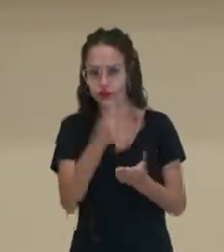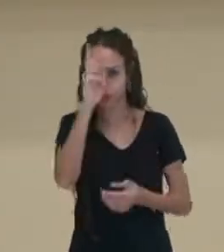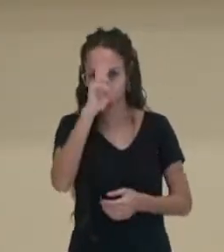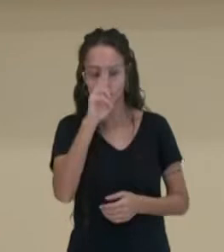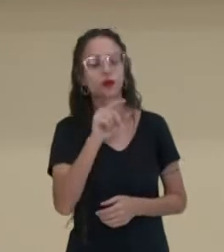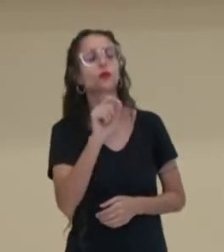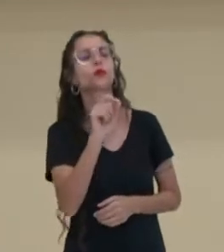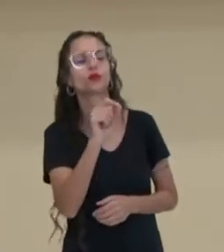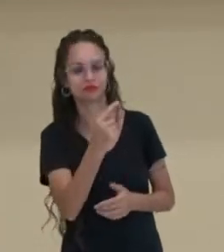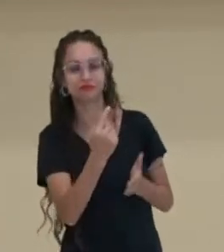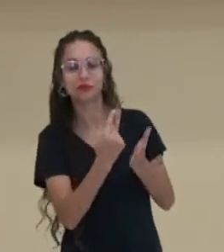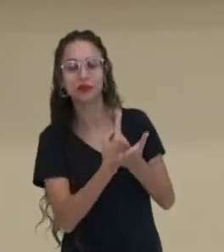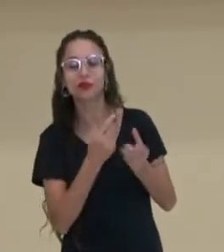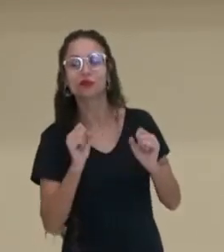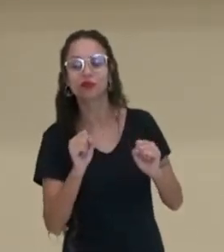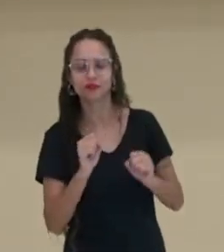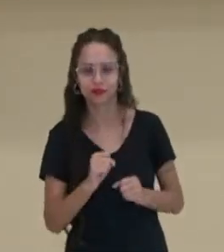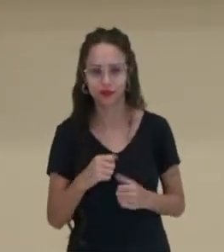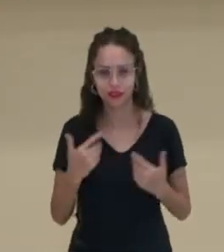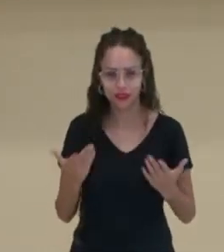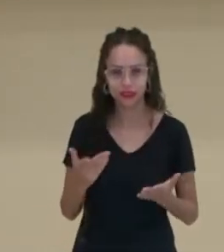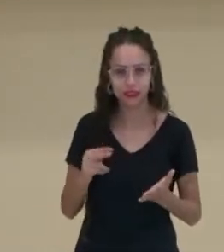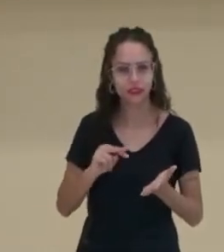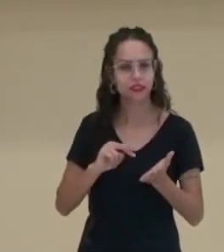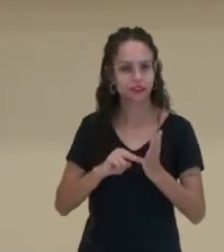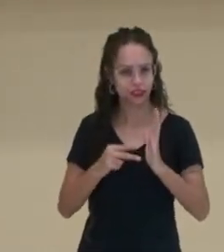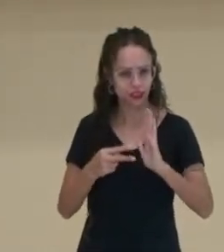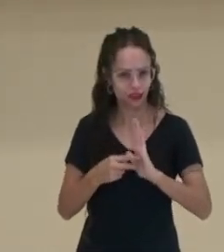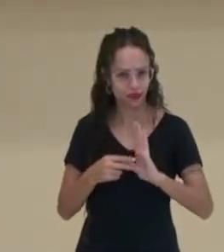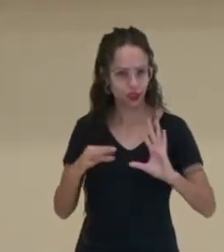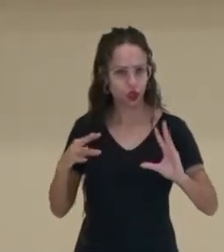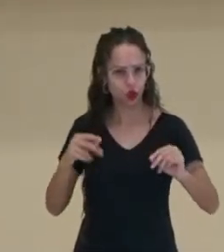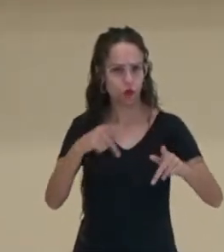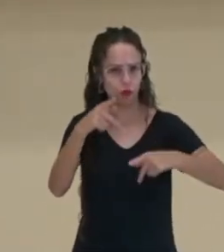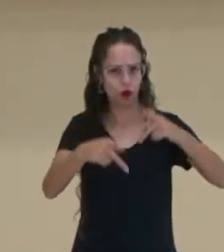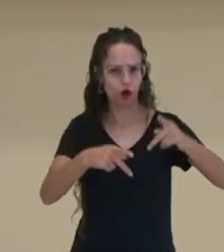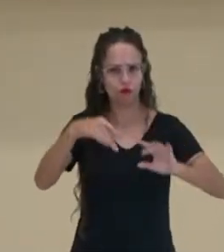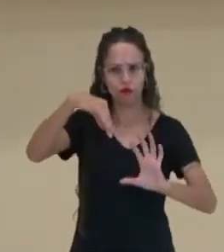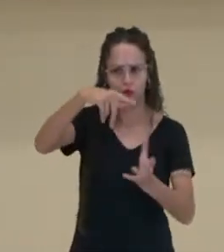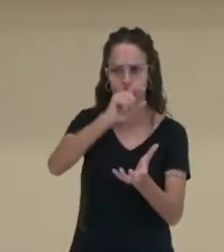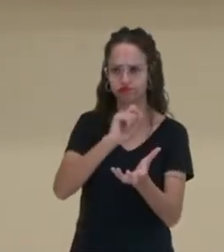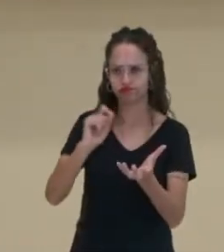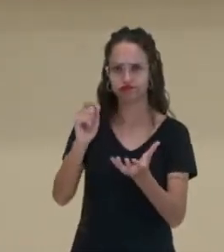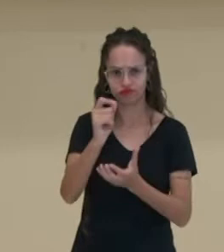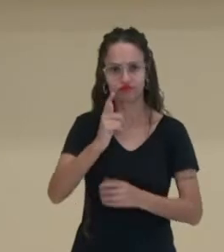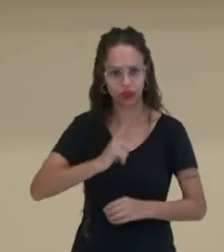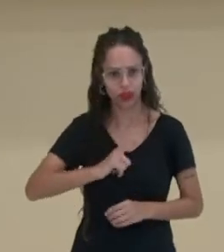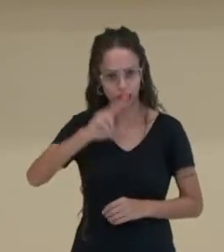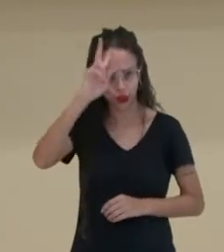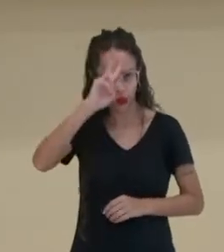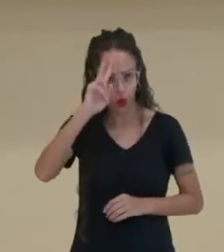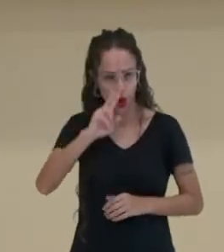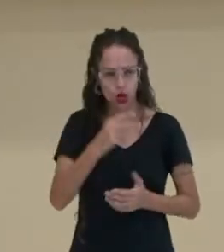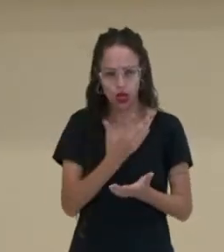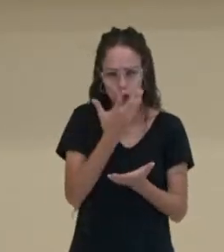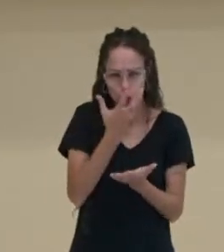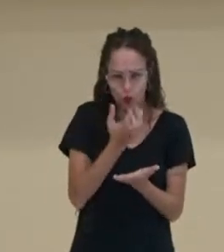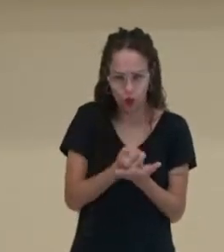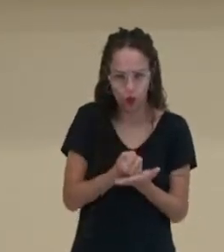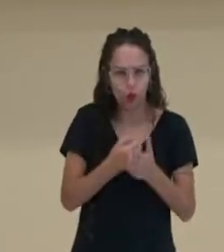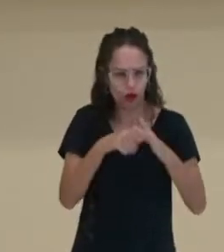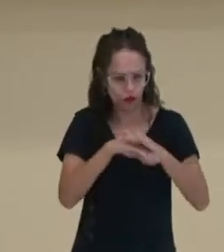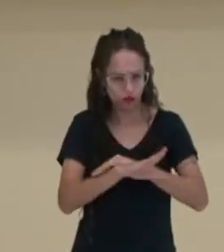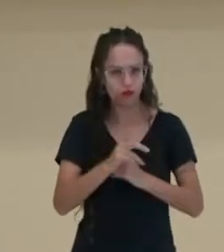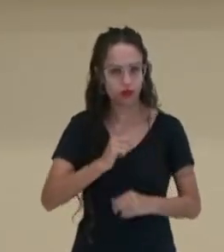lá, pergunta aí. Então quer dizer que todas as civilizações do mundo têm história, têm arquivos, registros